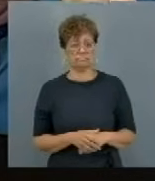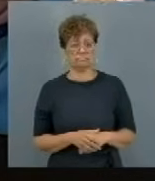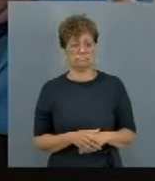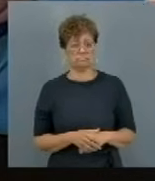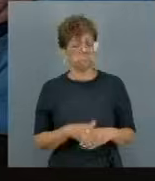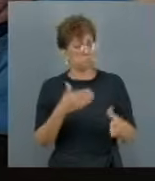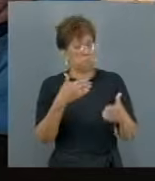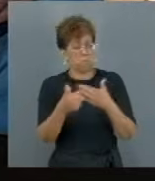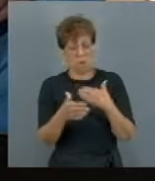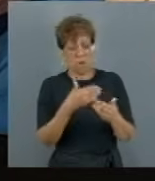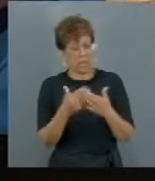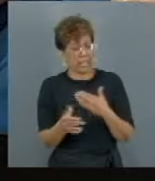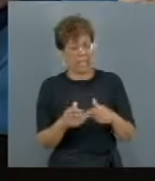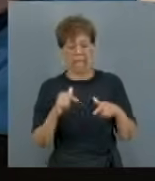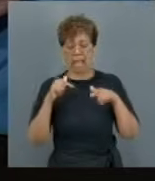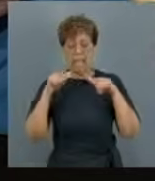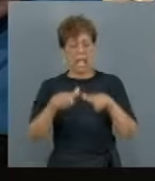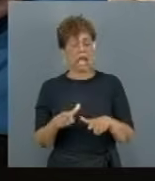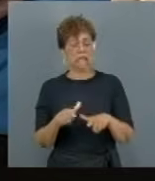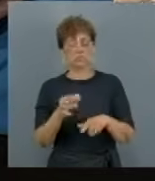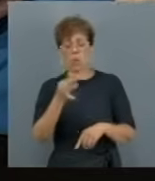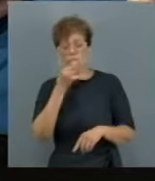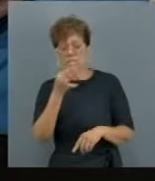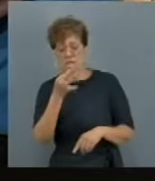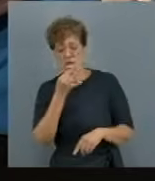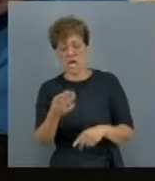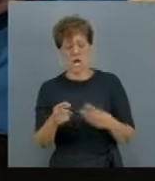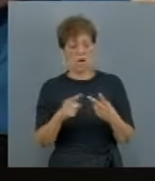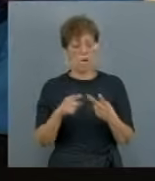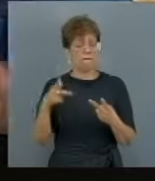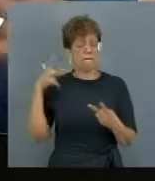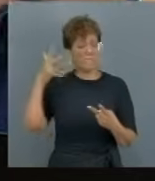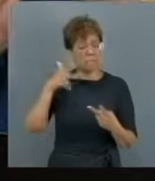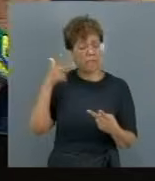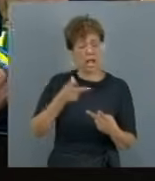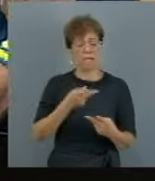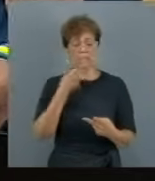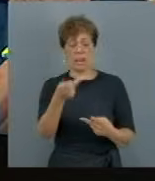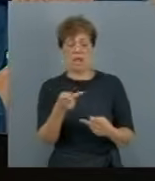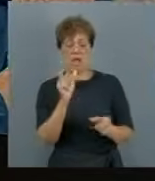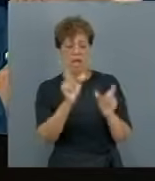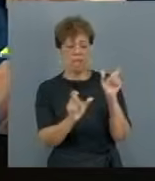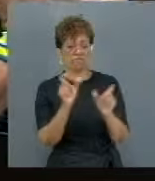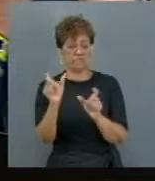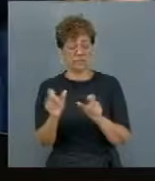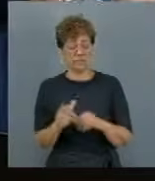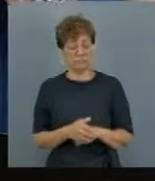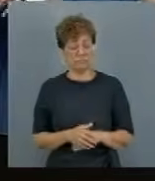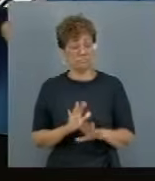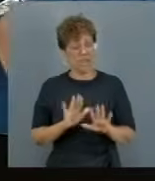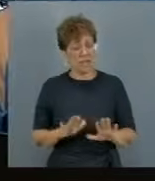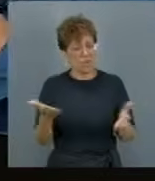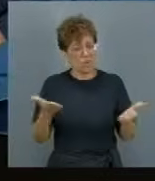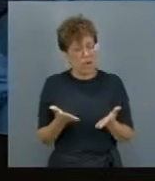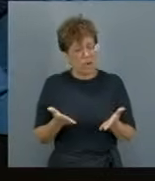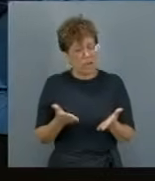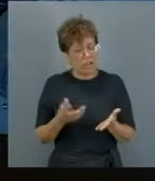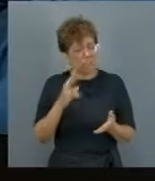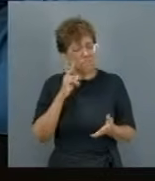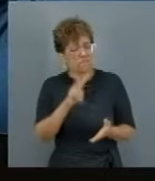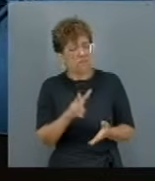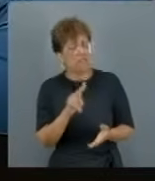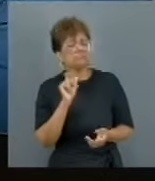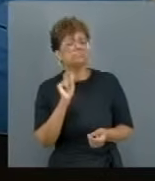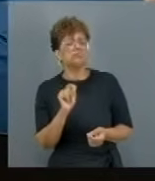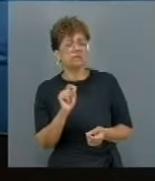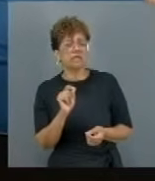Quaisquer atos, opiniões, palavras proferidas. E nós estamos vendo o quê? Nós